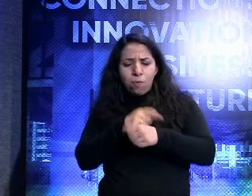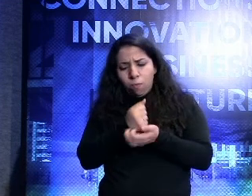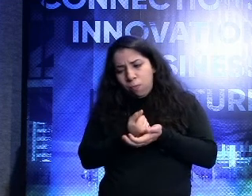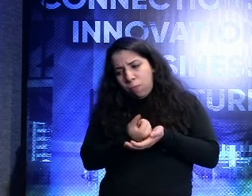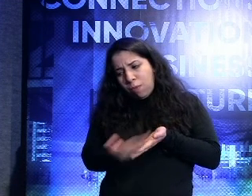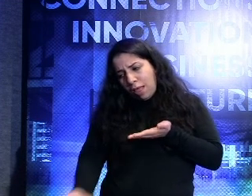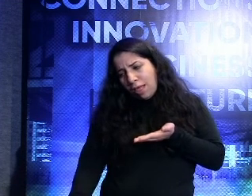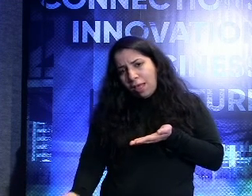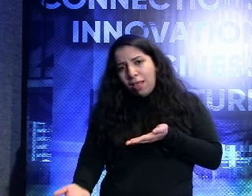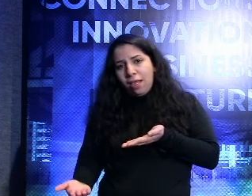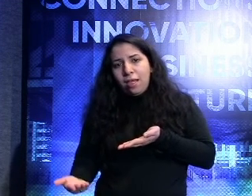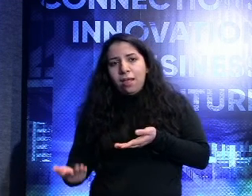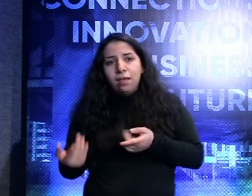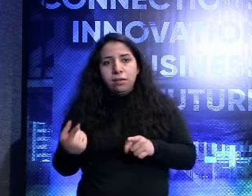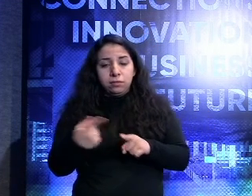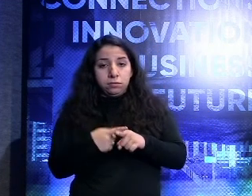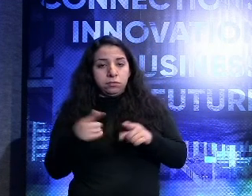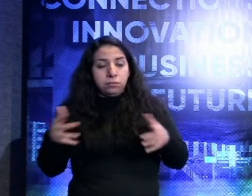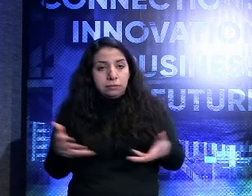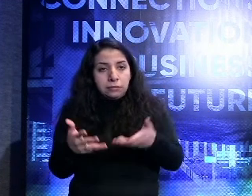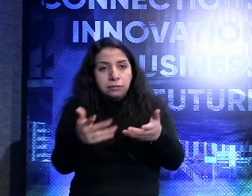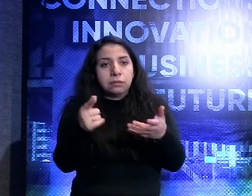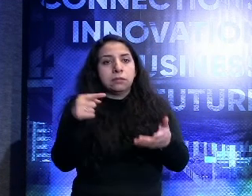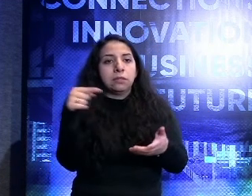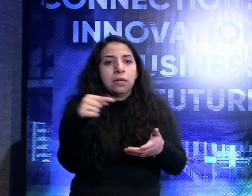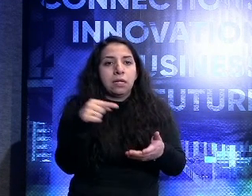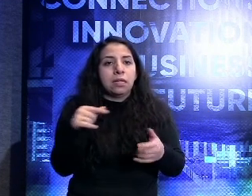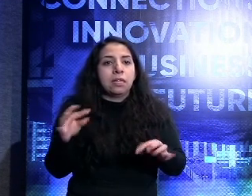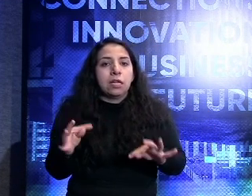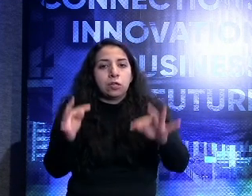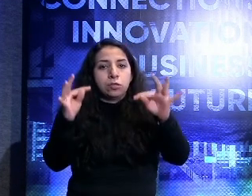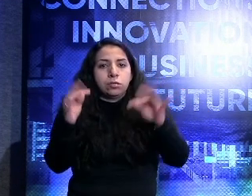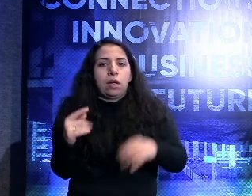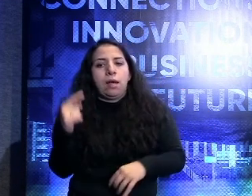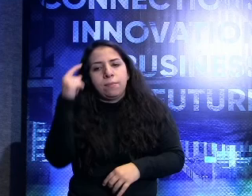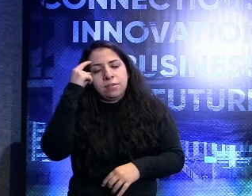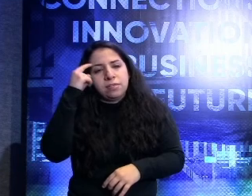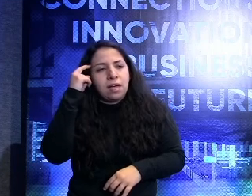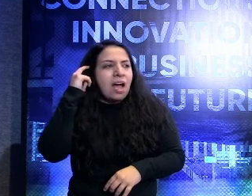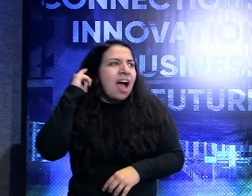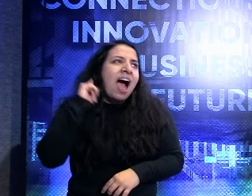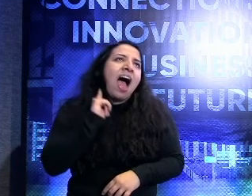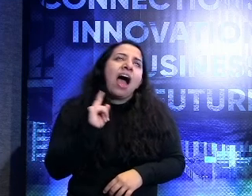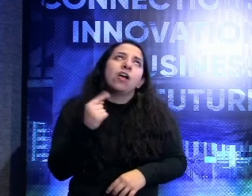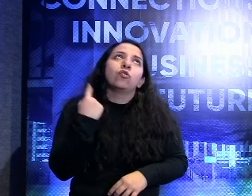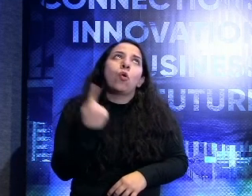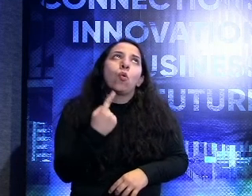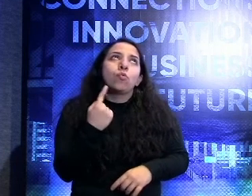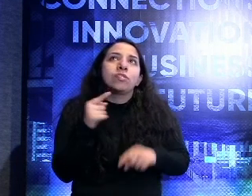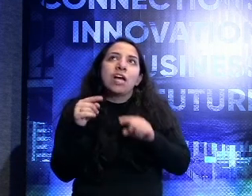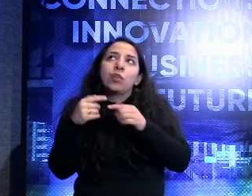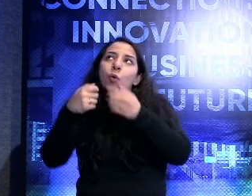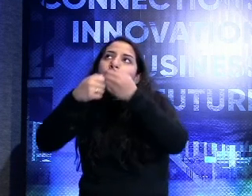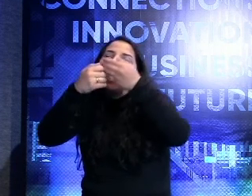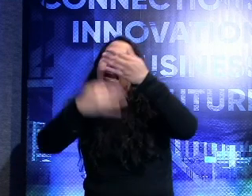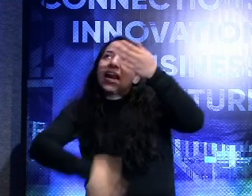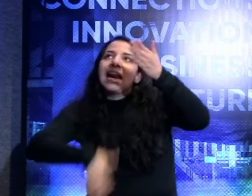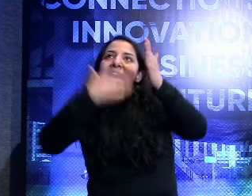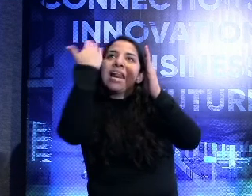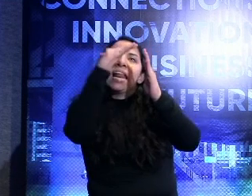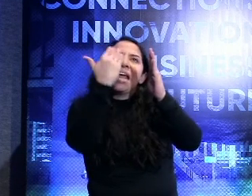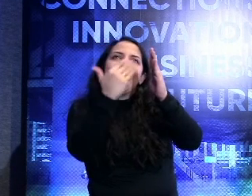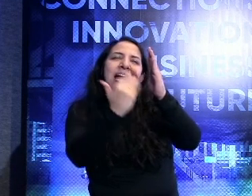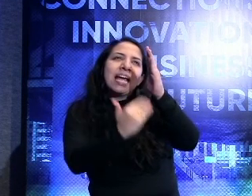no Medium e fala assim, estou usando aqui o K8S com o X, não sei das quantas, um monte de lista, um monte de coisa legal pra